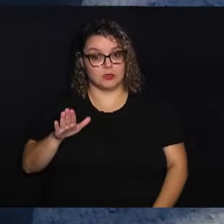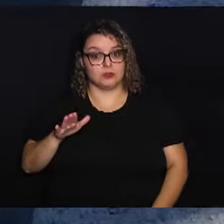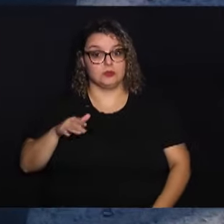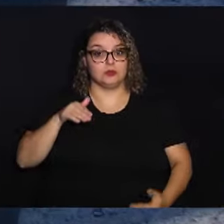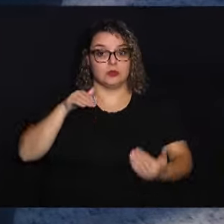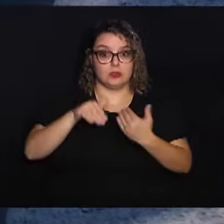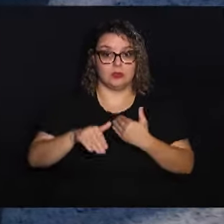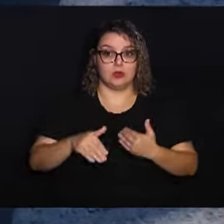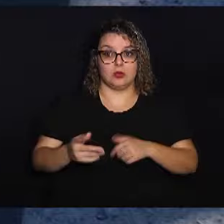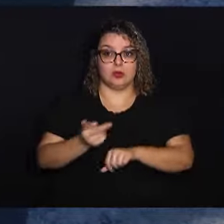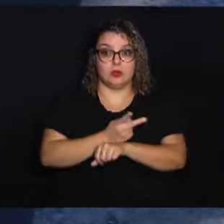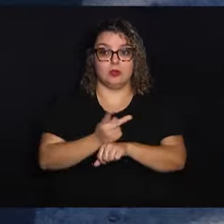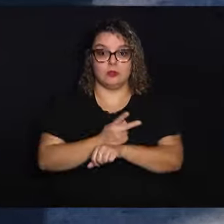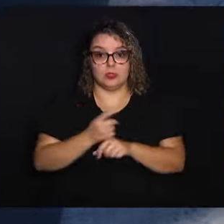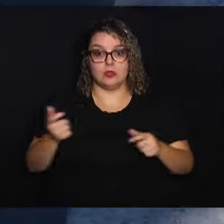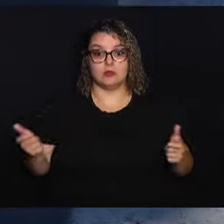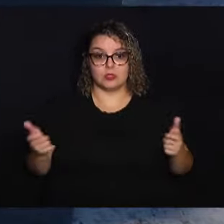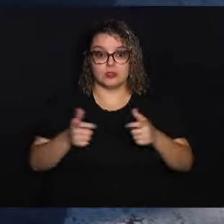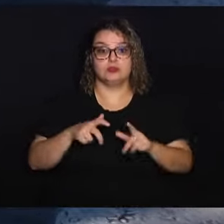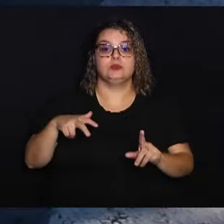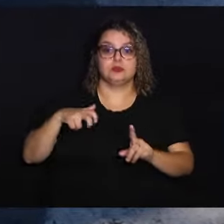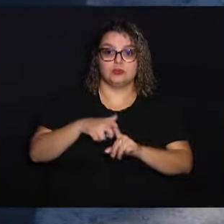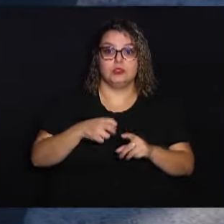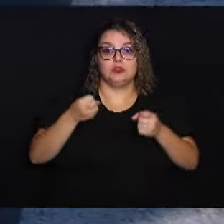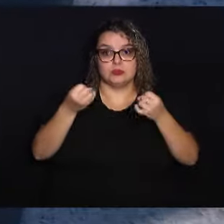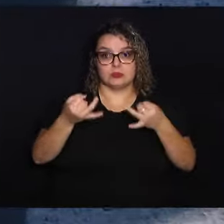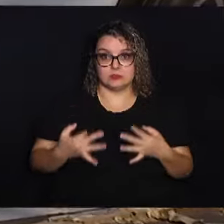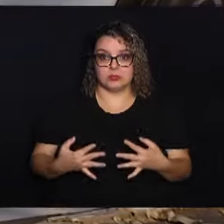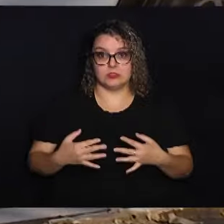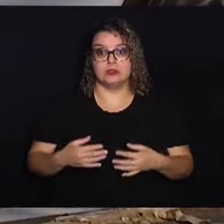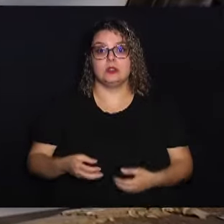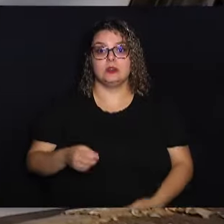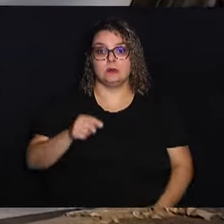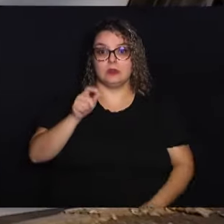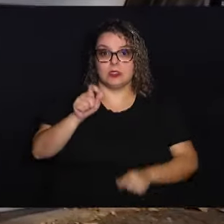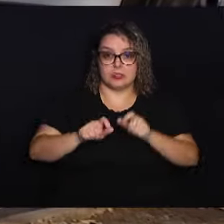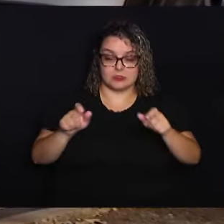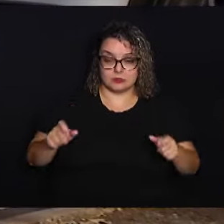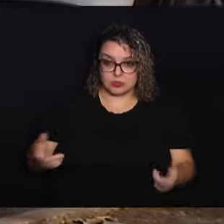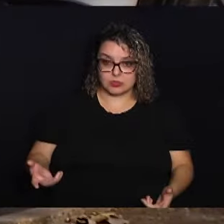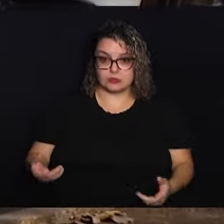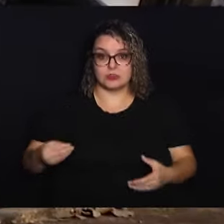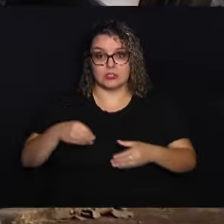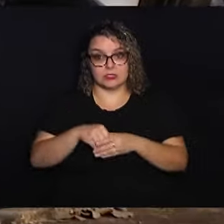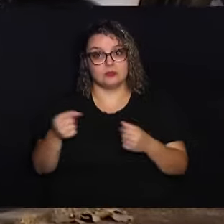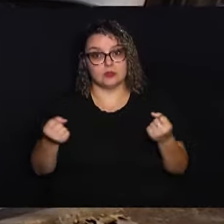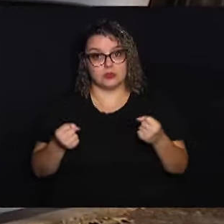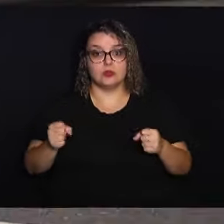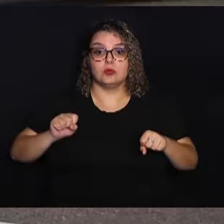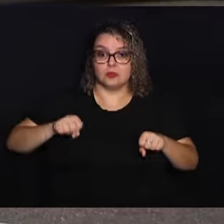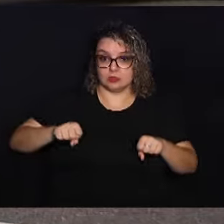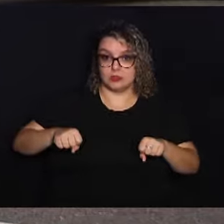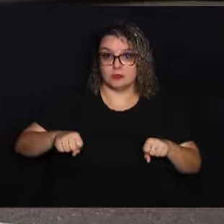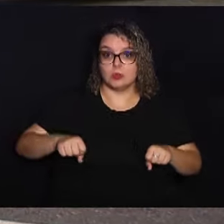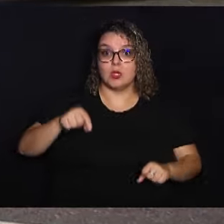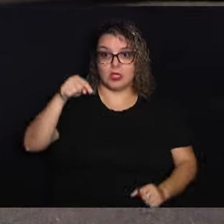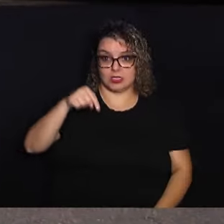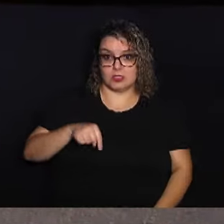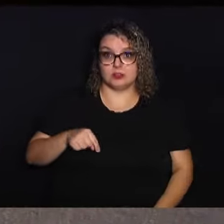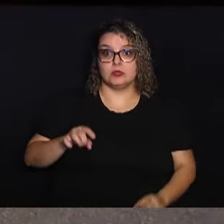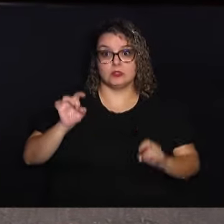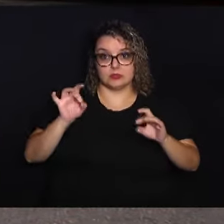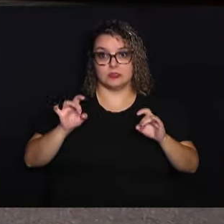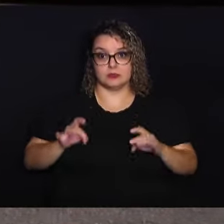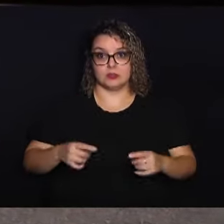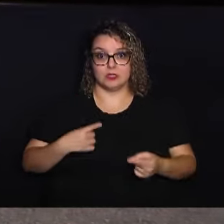velocidade no trânsito que buscam a redução de acidentes orientações são Pass a qu está no carro ou na moto